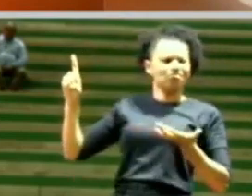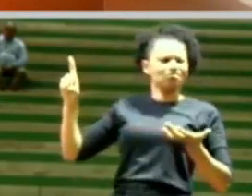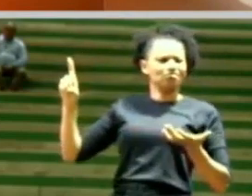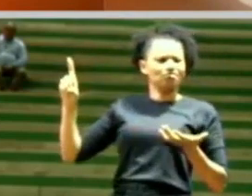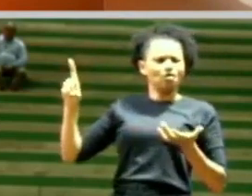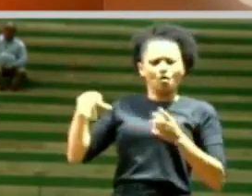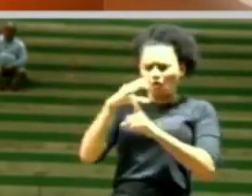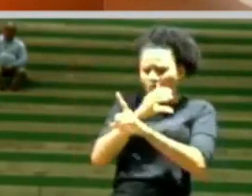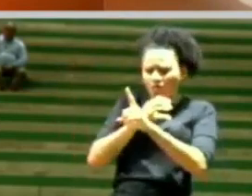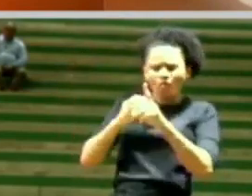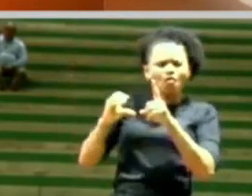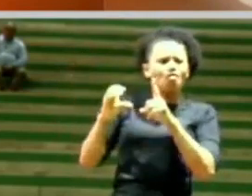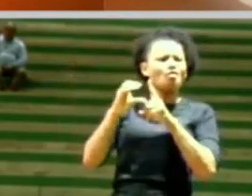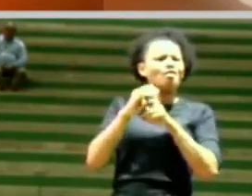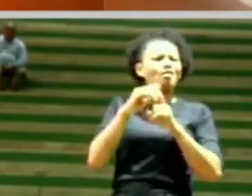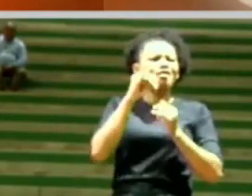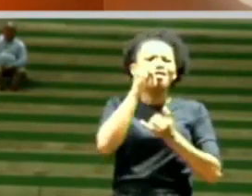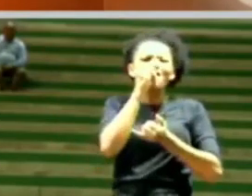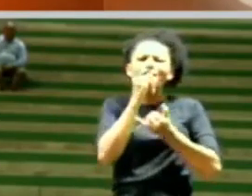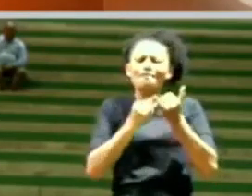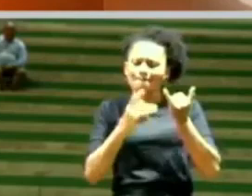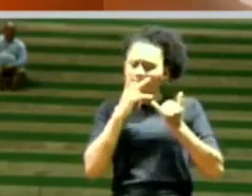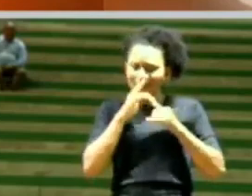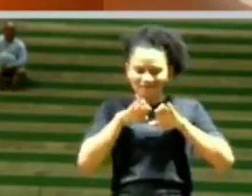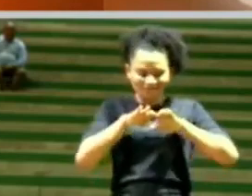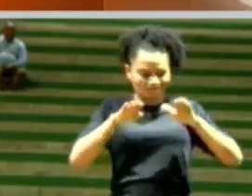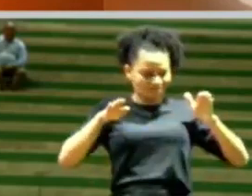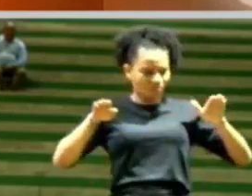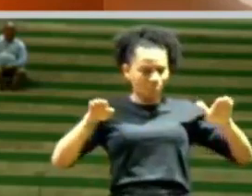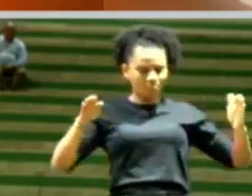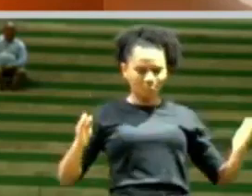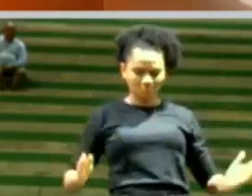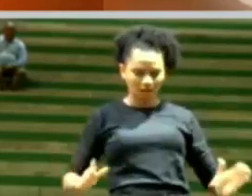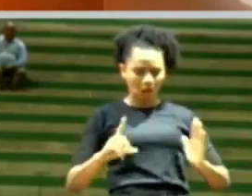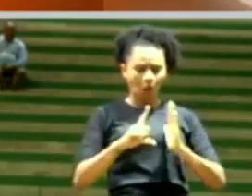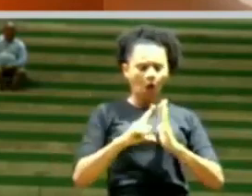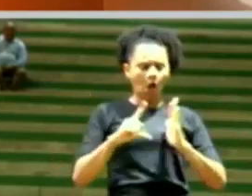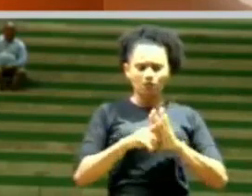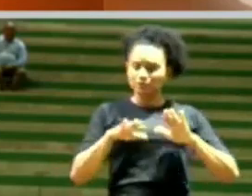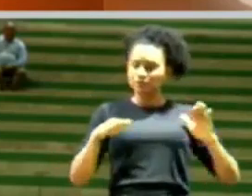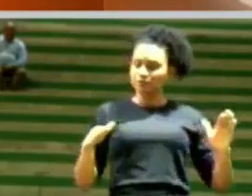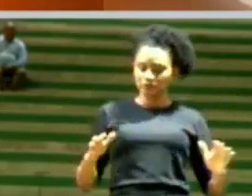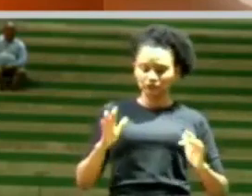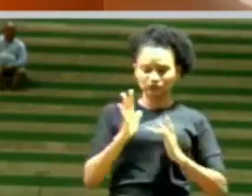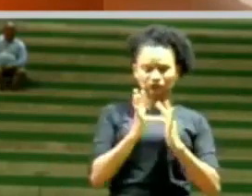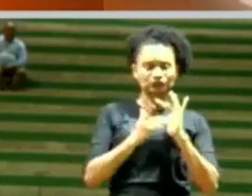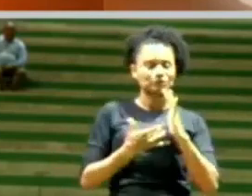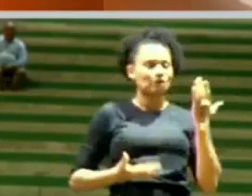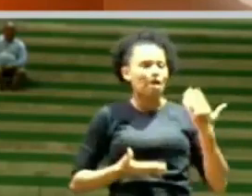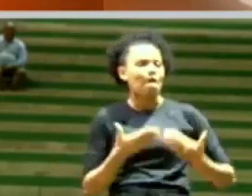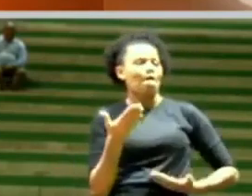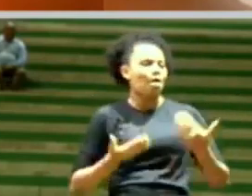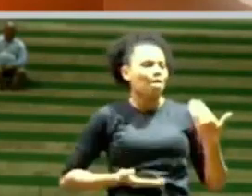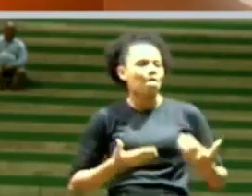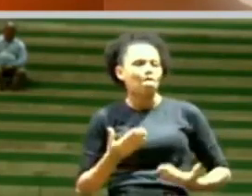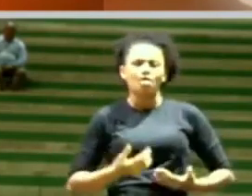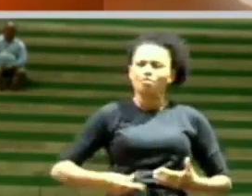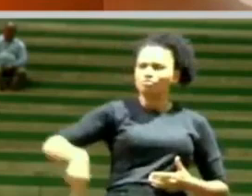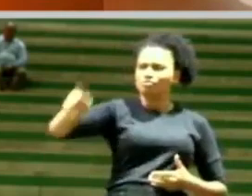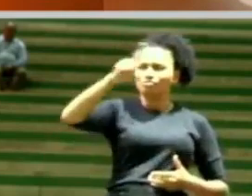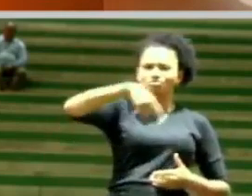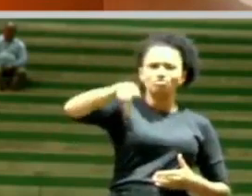Em que culto é como se fosse um balcão. Jesus é o serviçal e nós